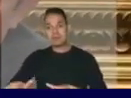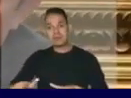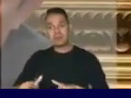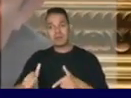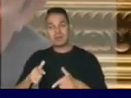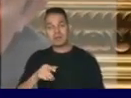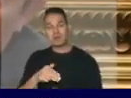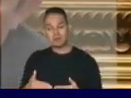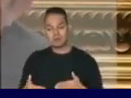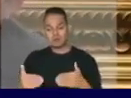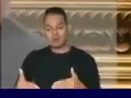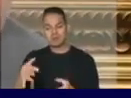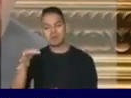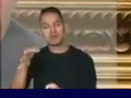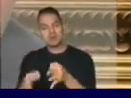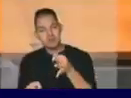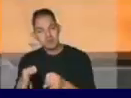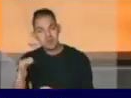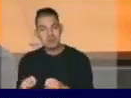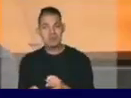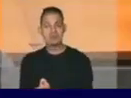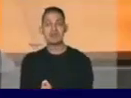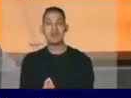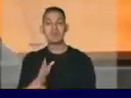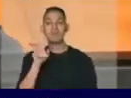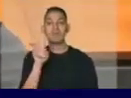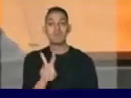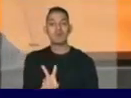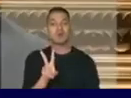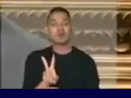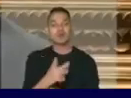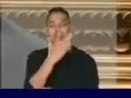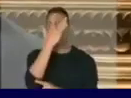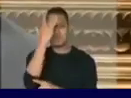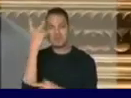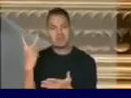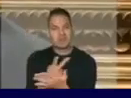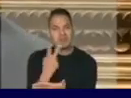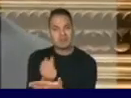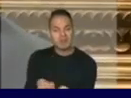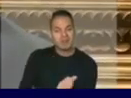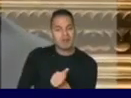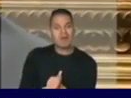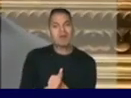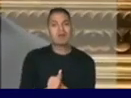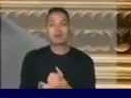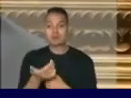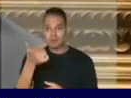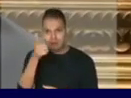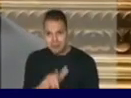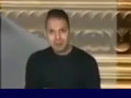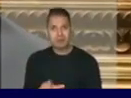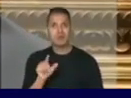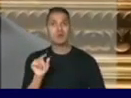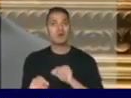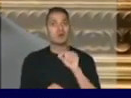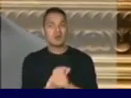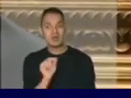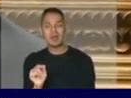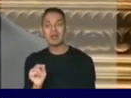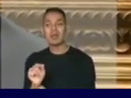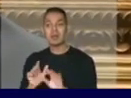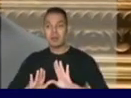do Ministério da Justiça, blindando corruptos e, mais do que isso,